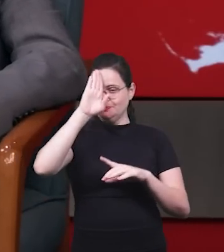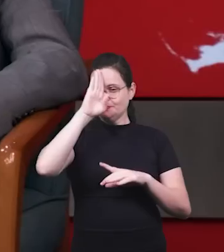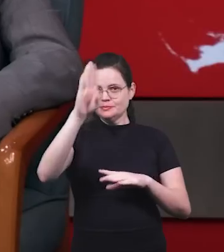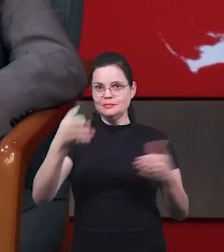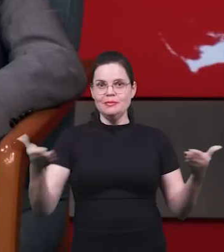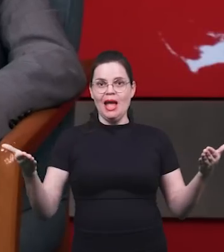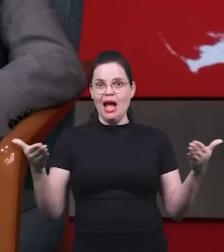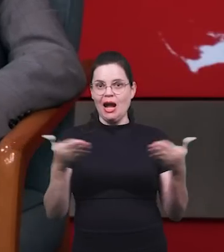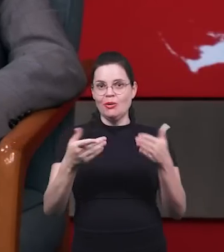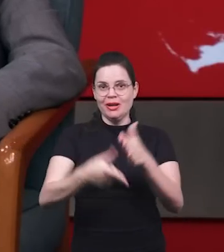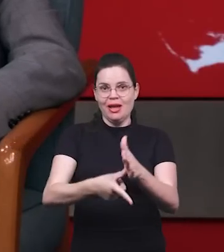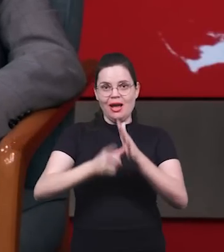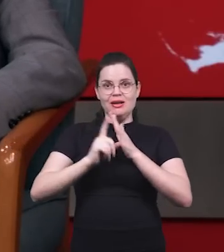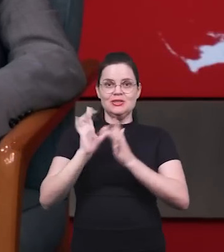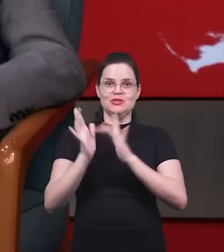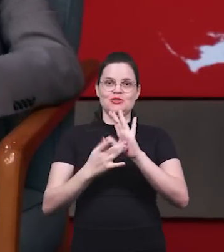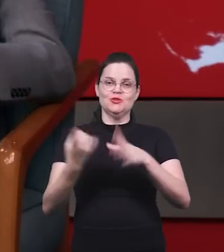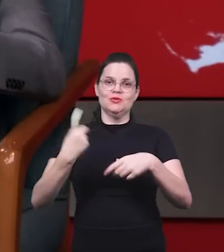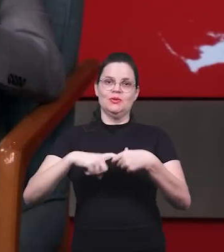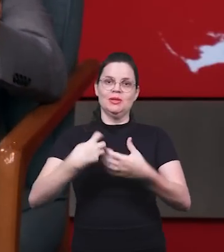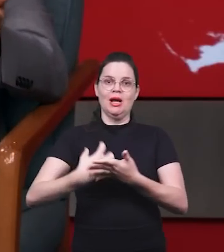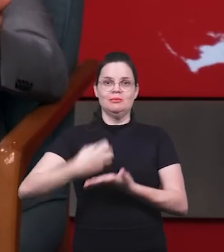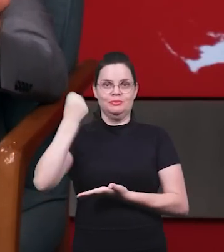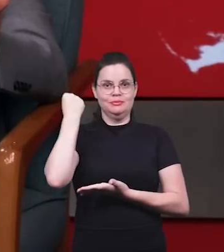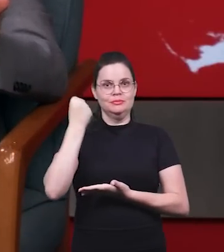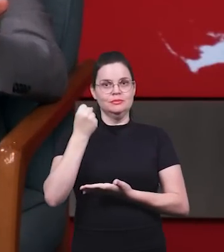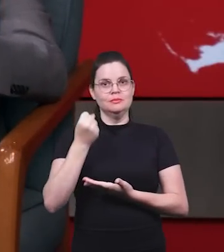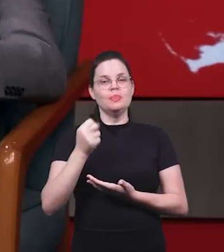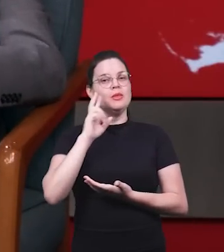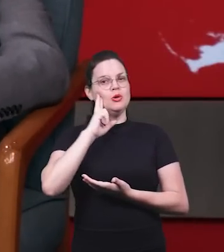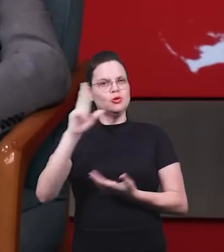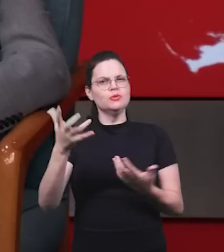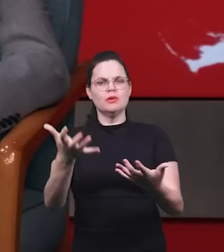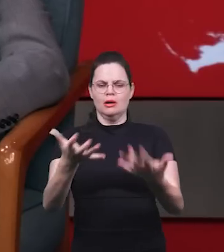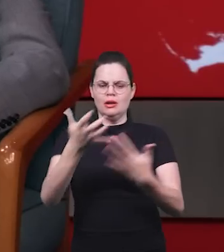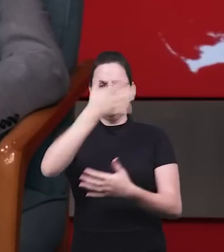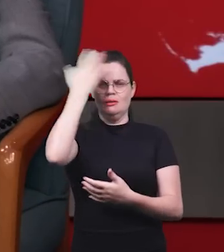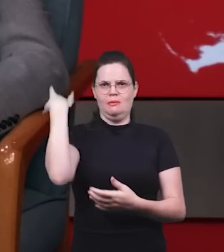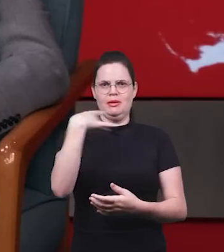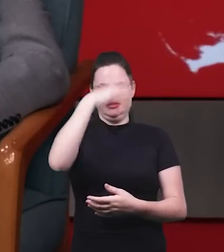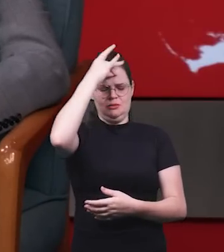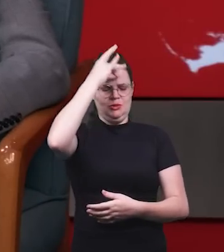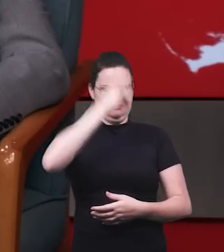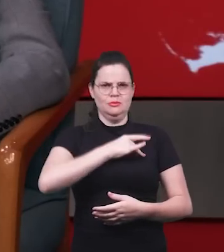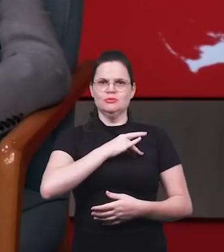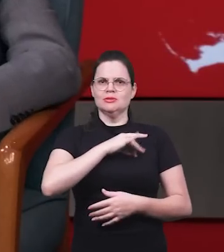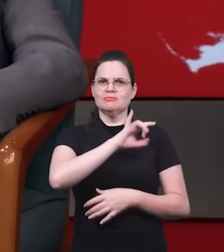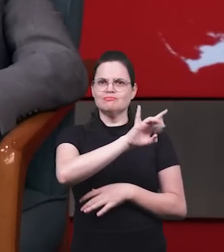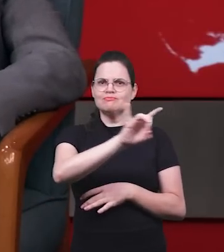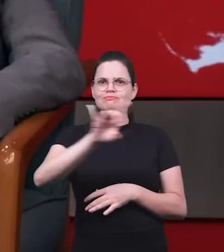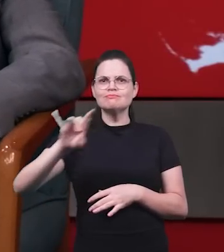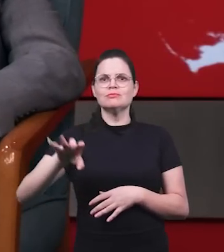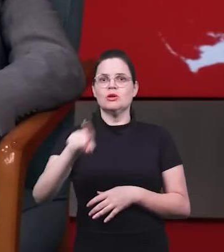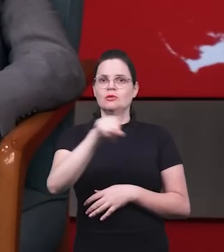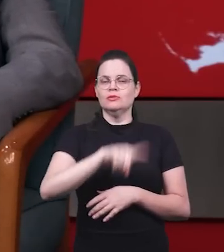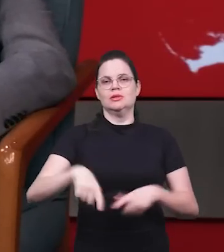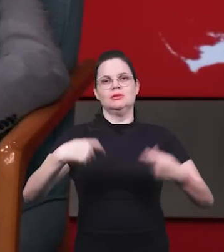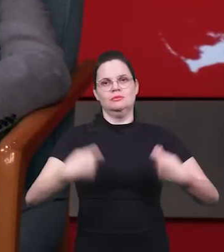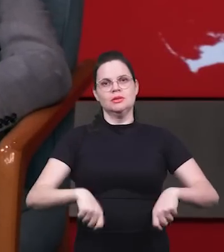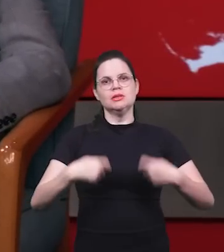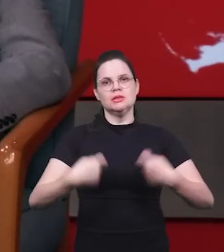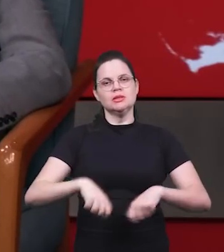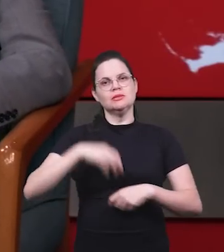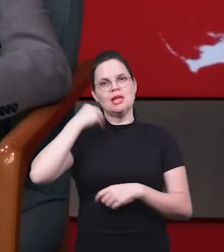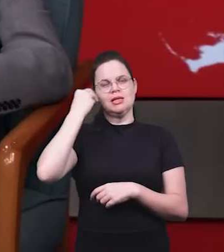que antecede a segunda vinda de Jesus. E o Senhor quer batizar com o Espírito Santo. As pessoas